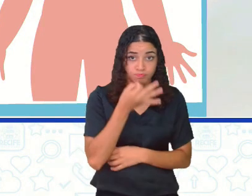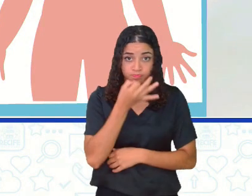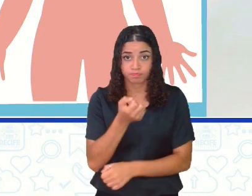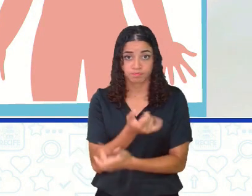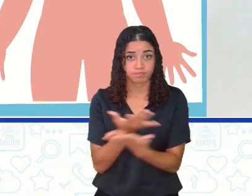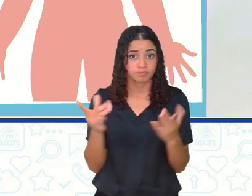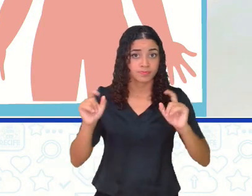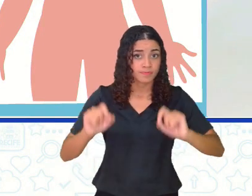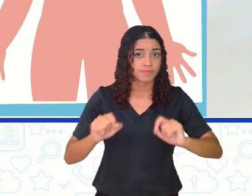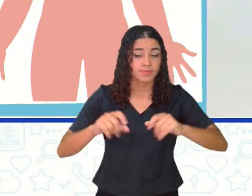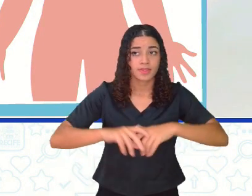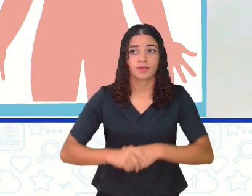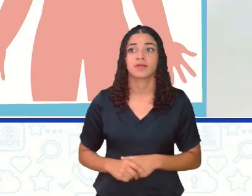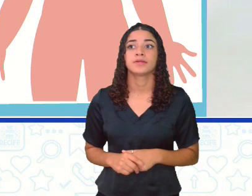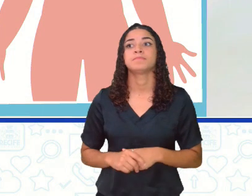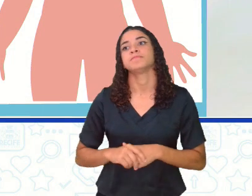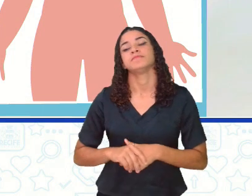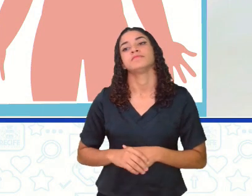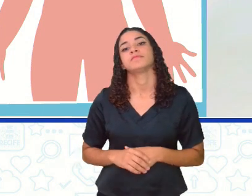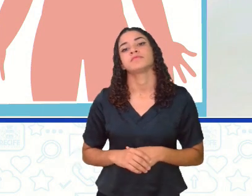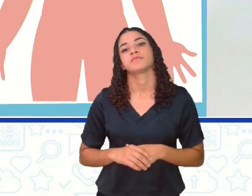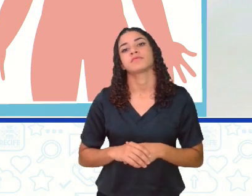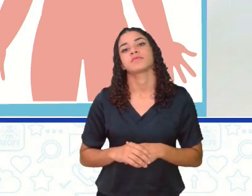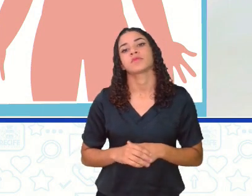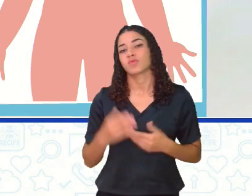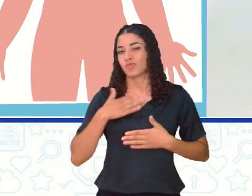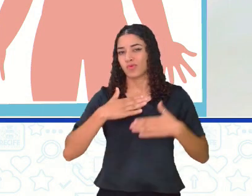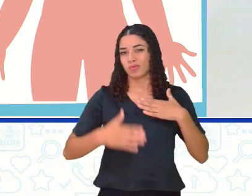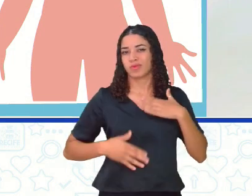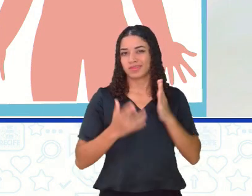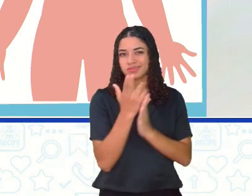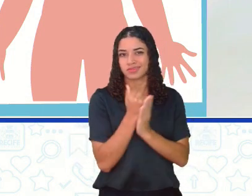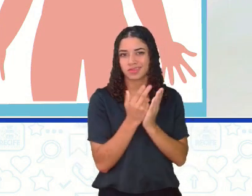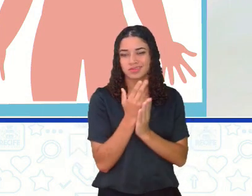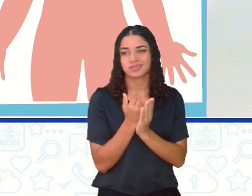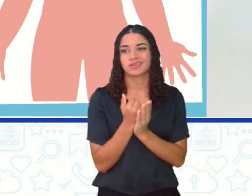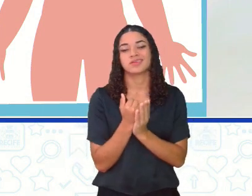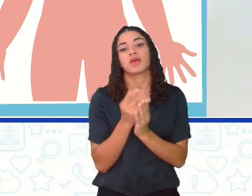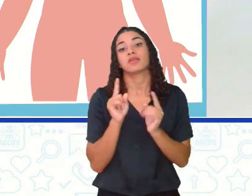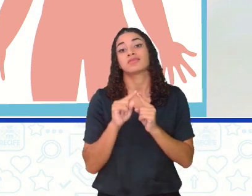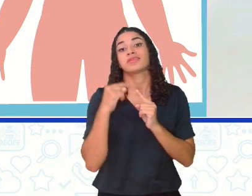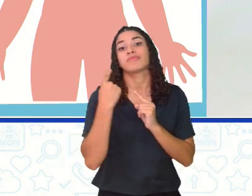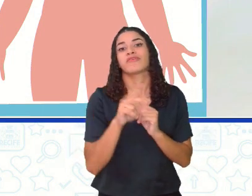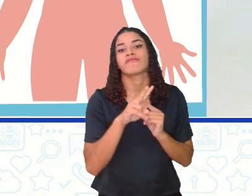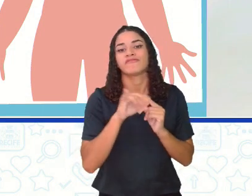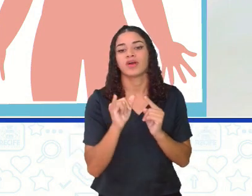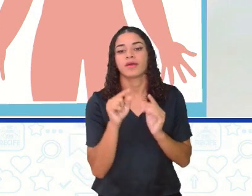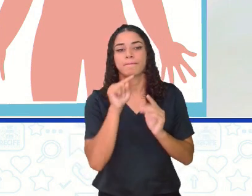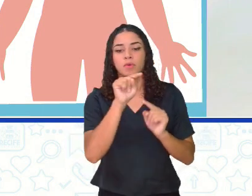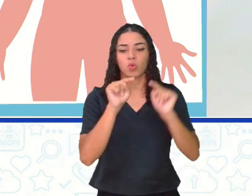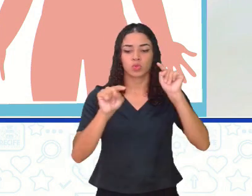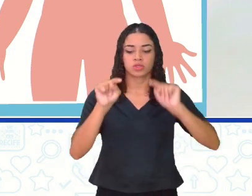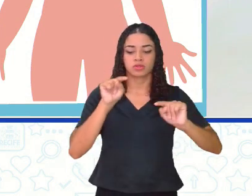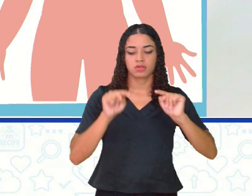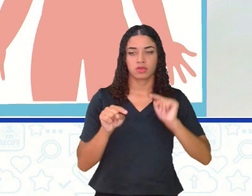seguinte, é você esboçar, fazer um esboço do corpo e tentar apontar nas principais